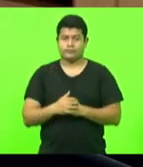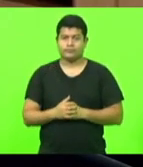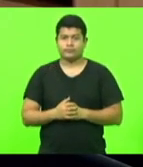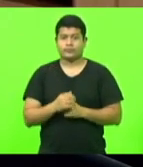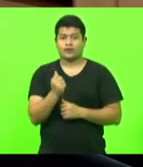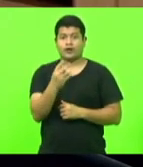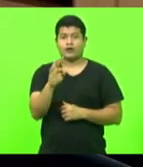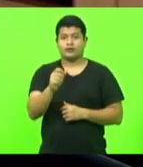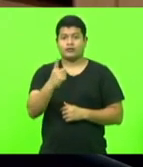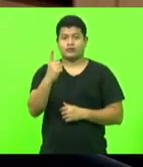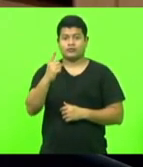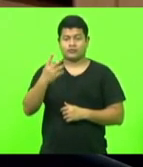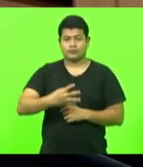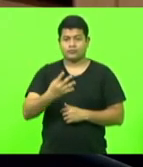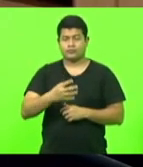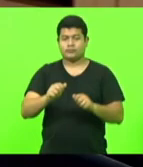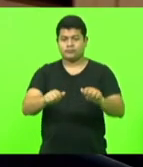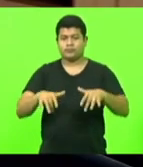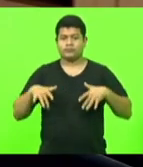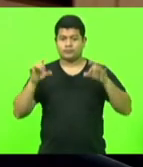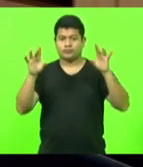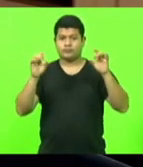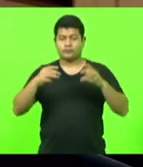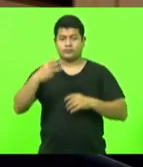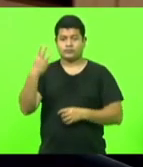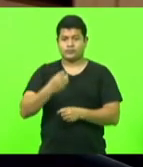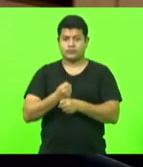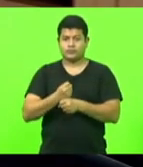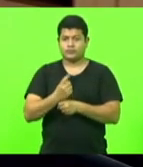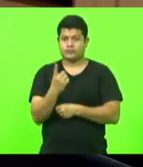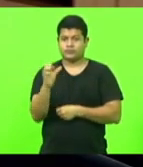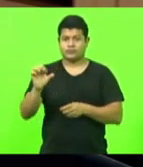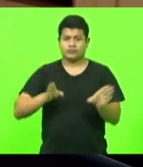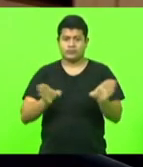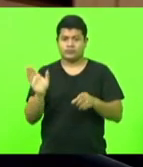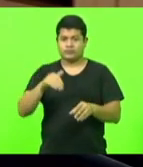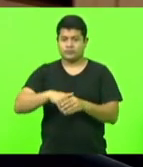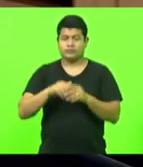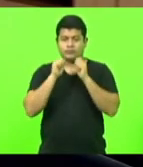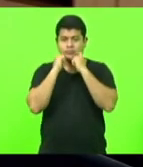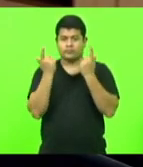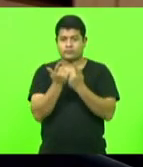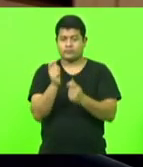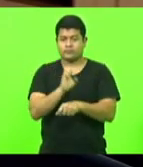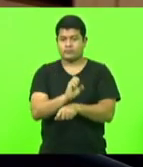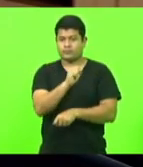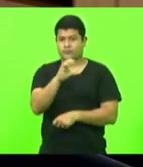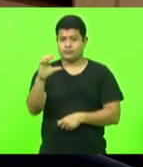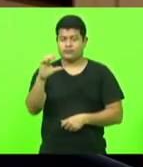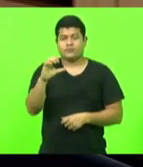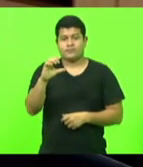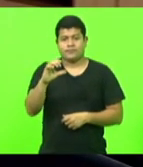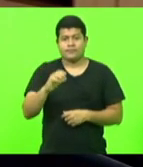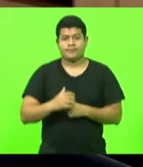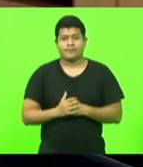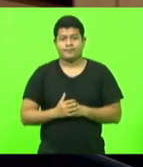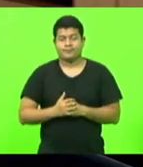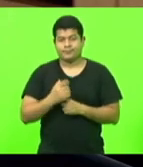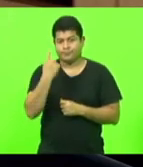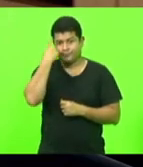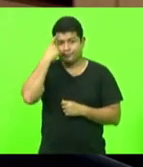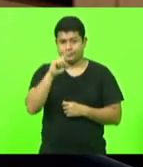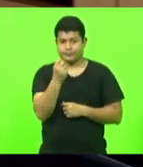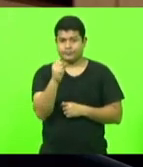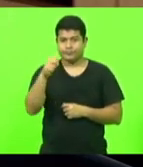Ata da 14ª Sessão Especial da 3ª Sessão Legislativa da 19ª Legislatura da Assembleia Legislativa do Estado de Santa Catarina,